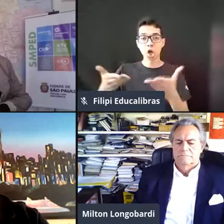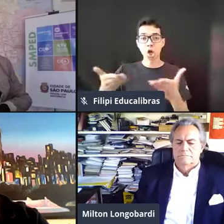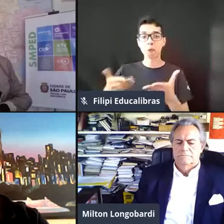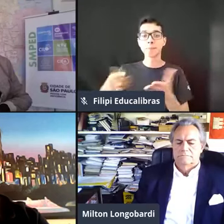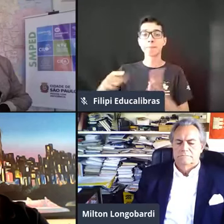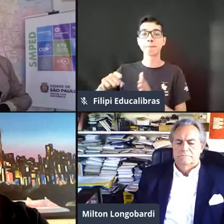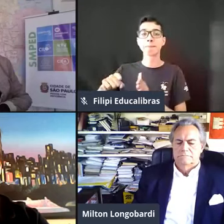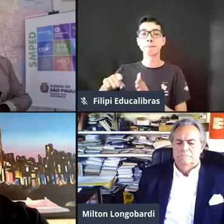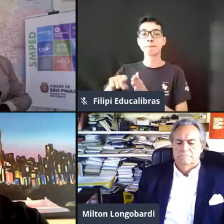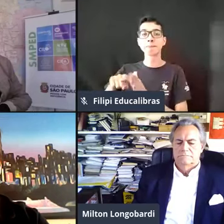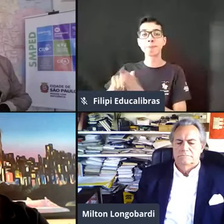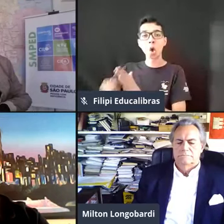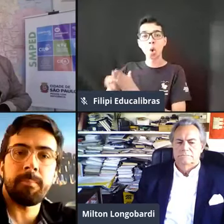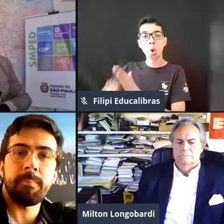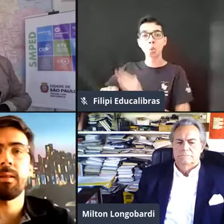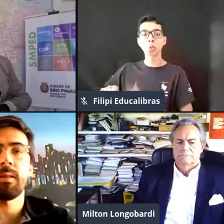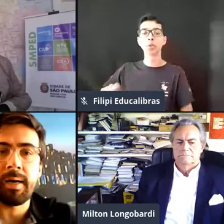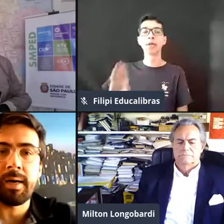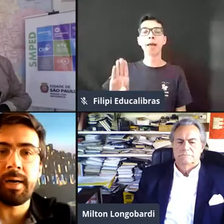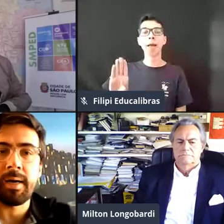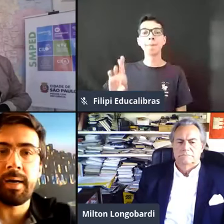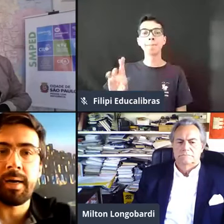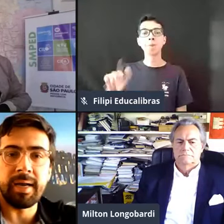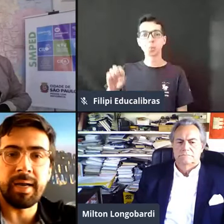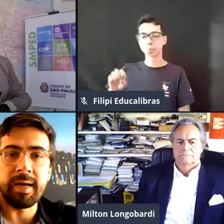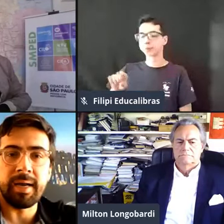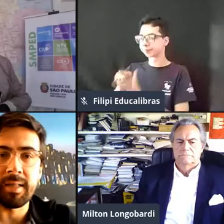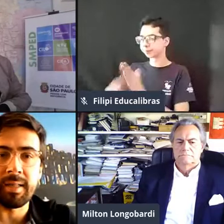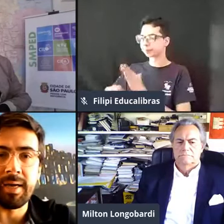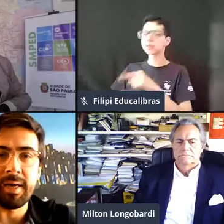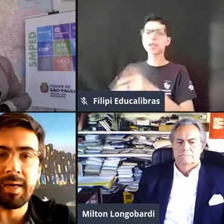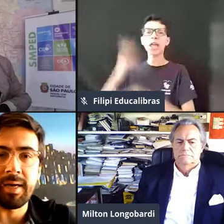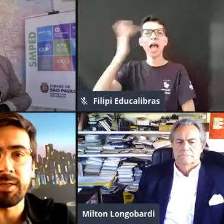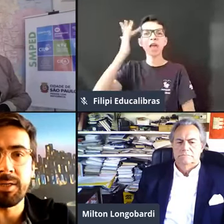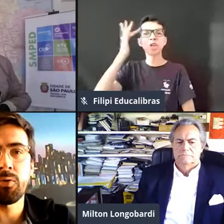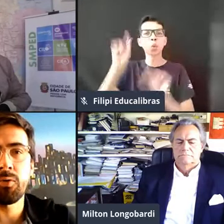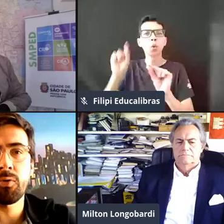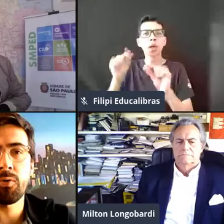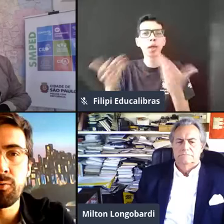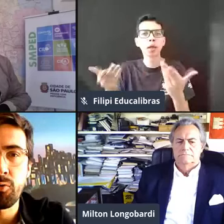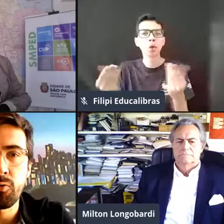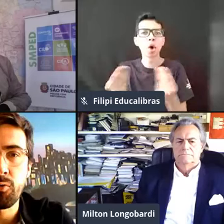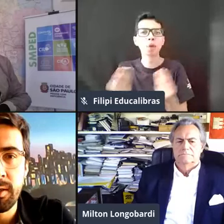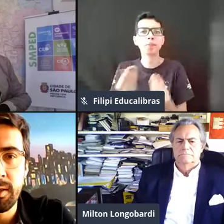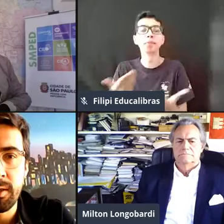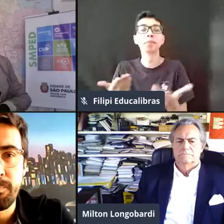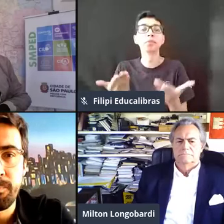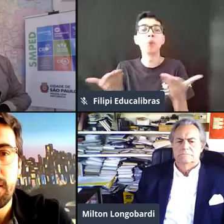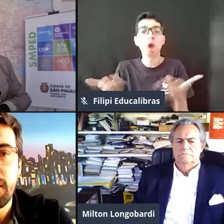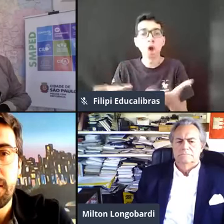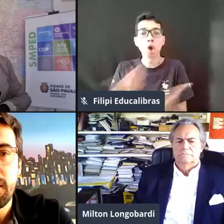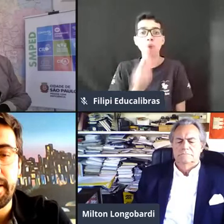a questão da solidariedade, ela é um ponto que vem tocando,